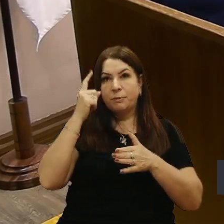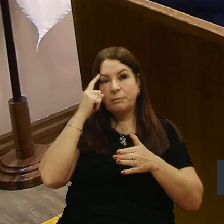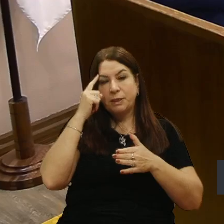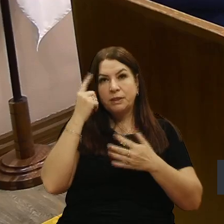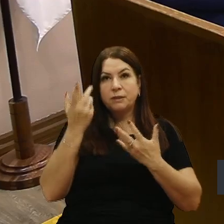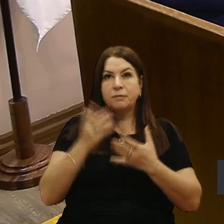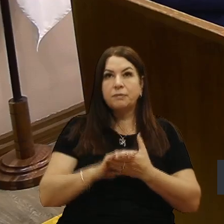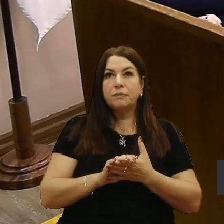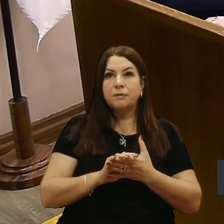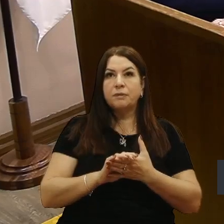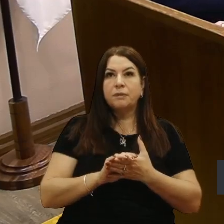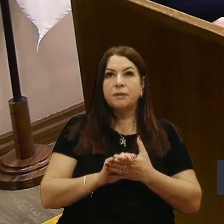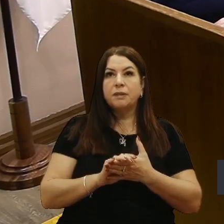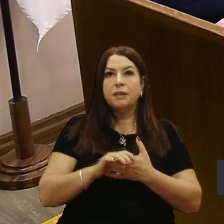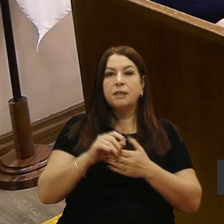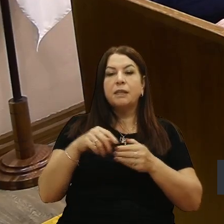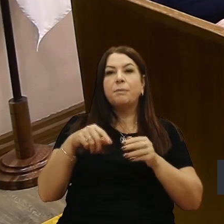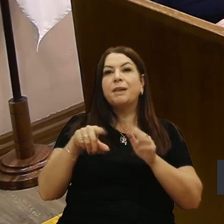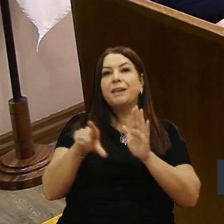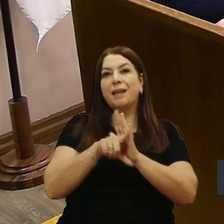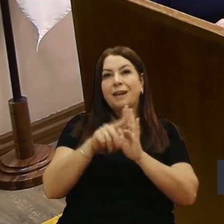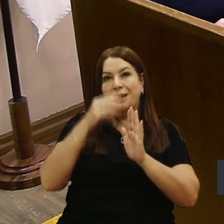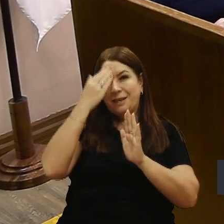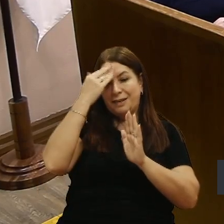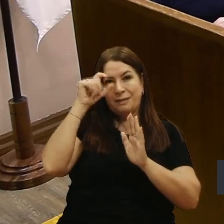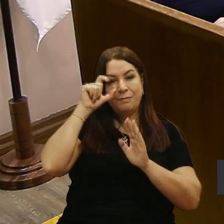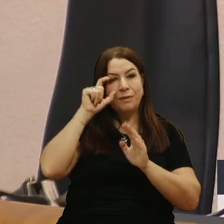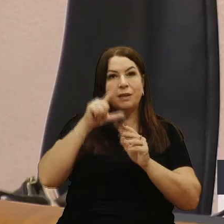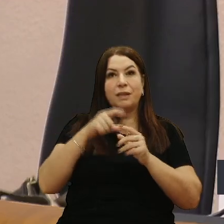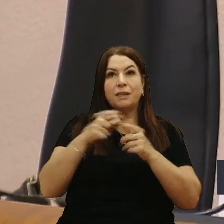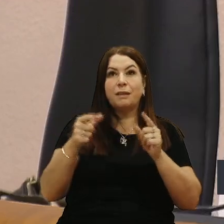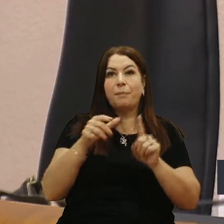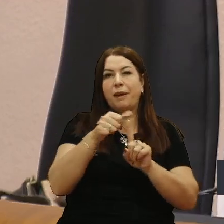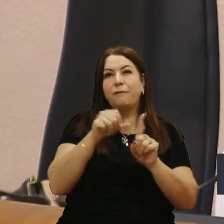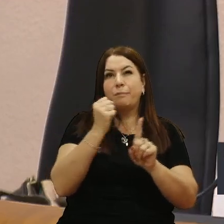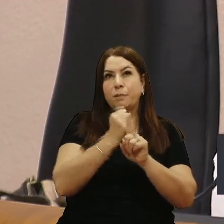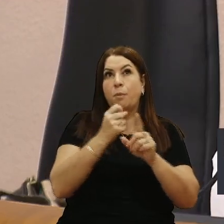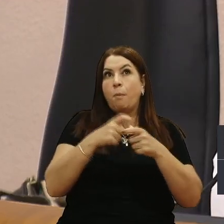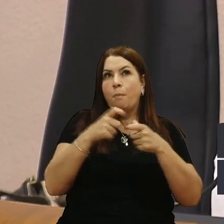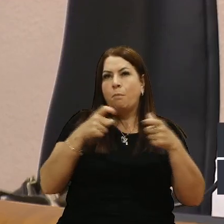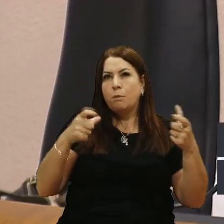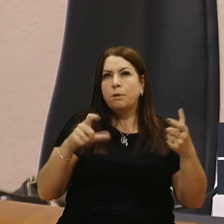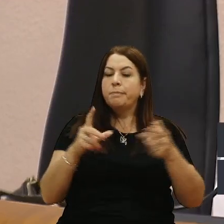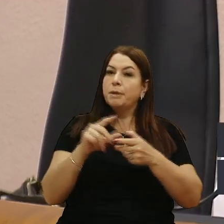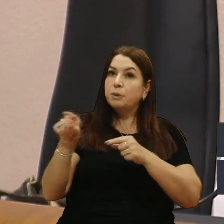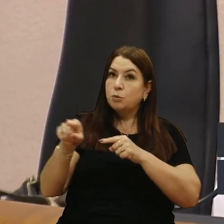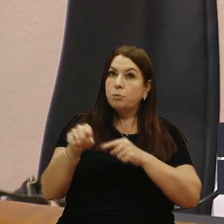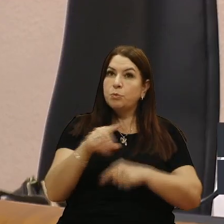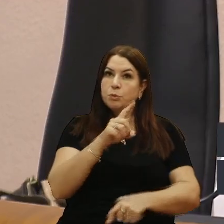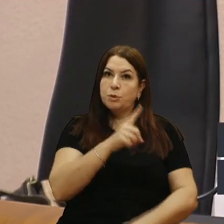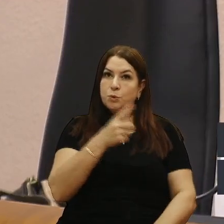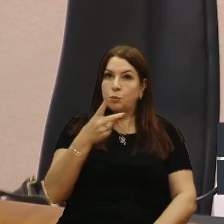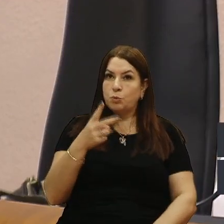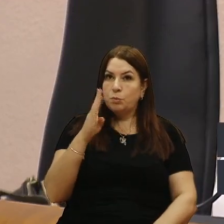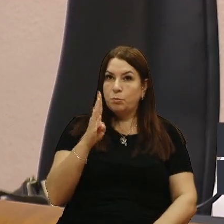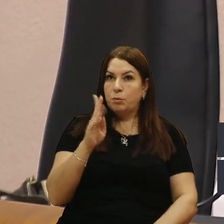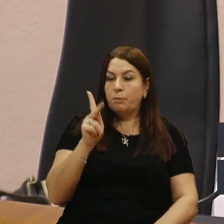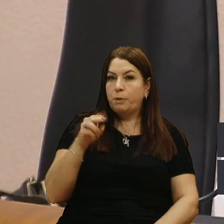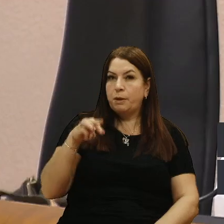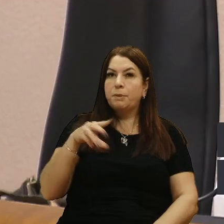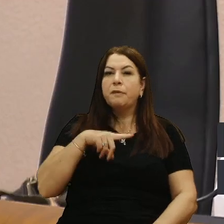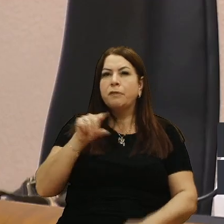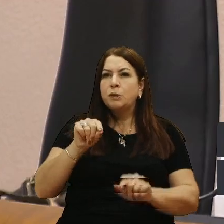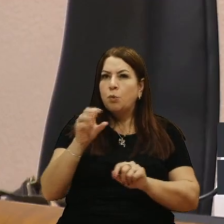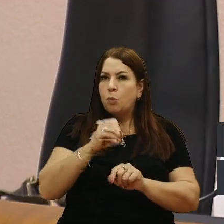na questão da Maria da Penha pela questão dos feminicídios que vem aumentando, né? Mas como o comando ali do 12º Batalhão está fazendo um